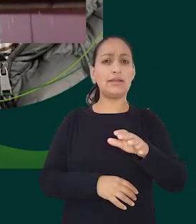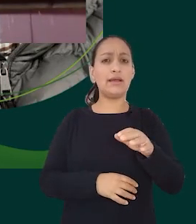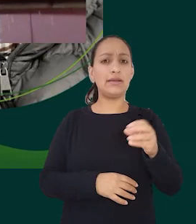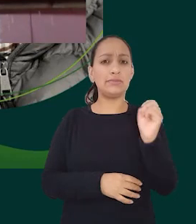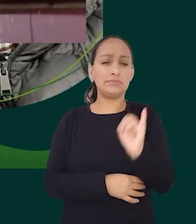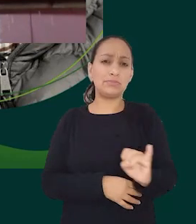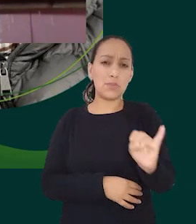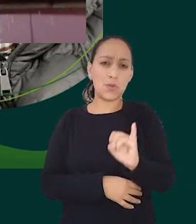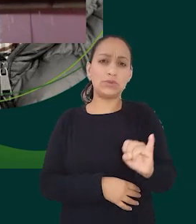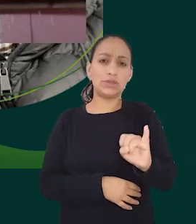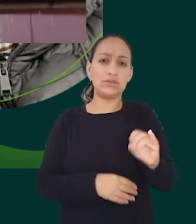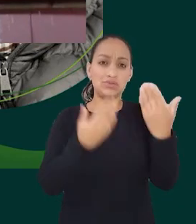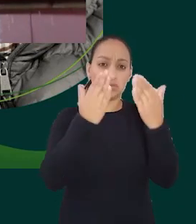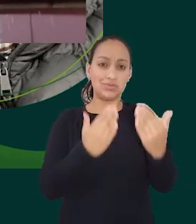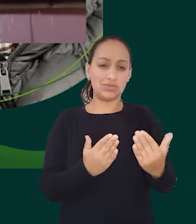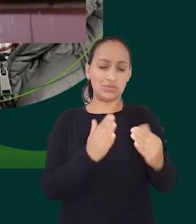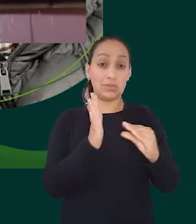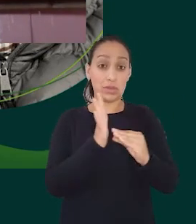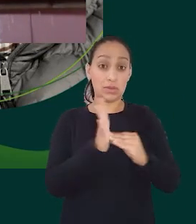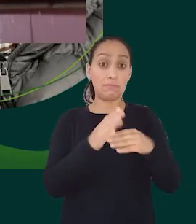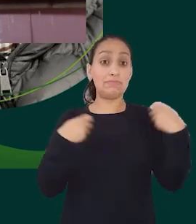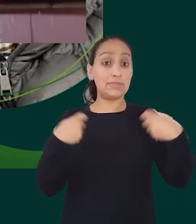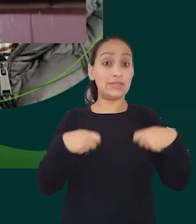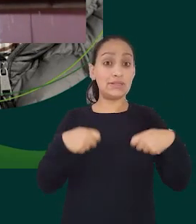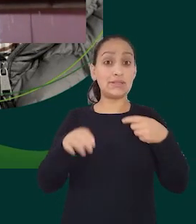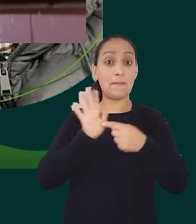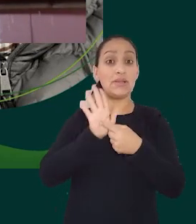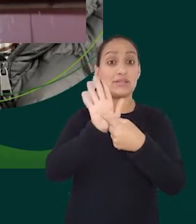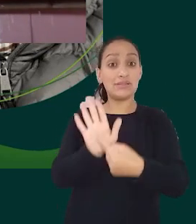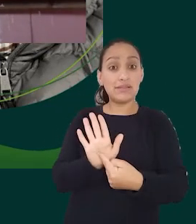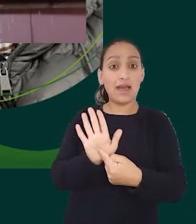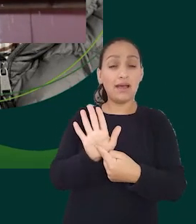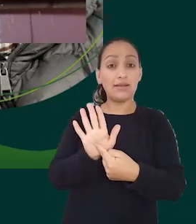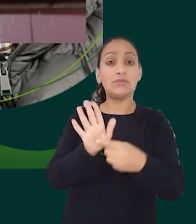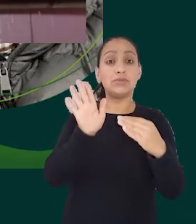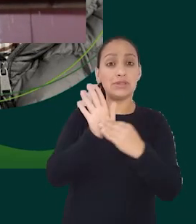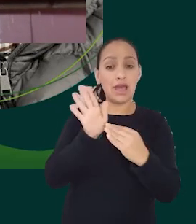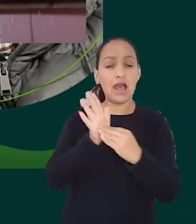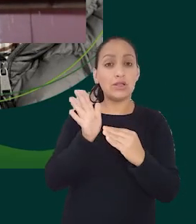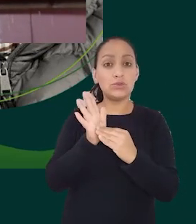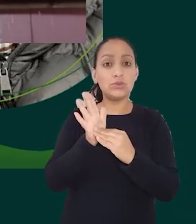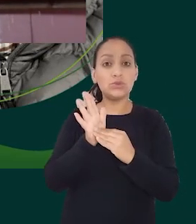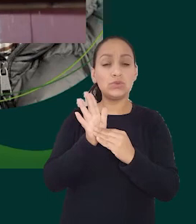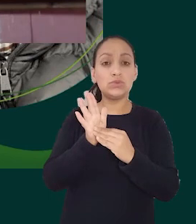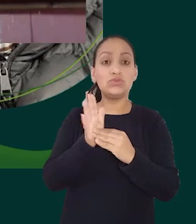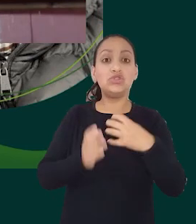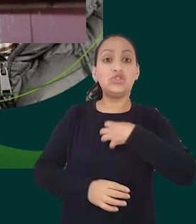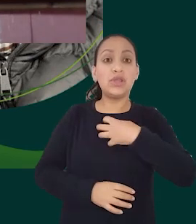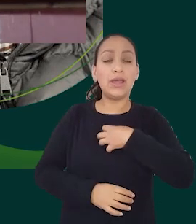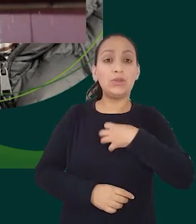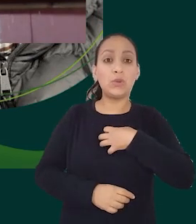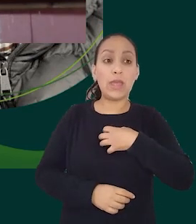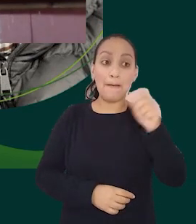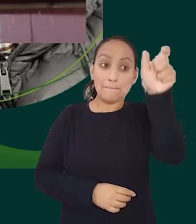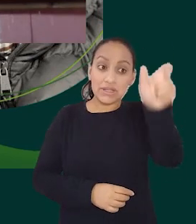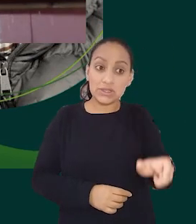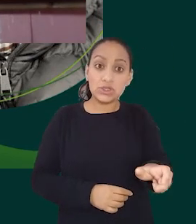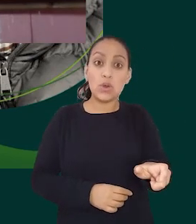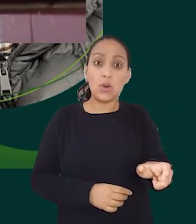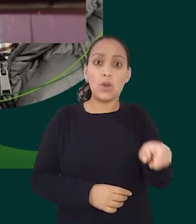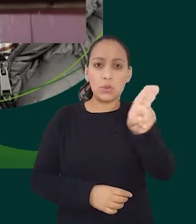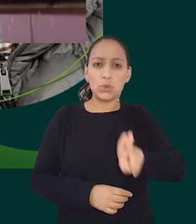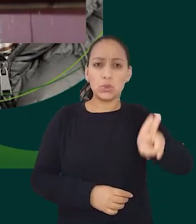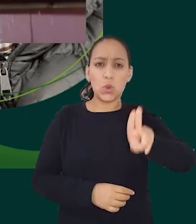importante em machine learning, porque a gente precisa apresentar os dados de maneira que o usuário final enxergue com